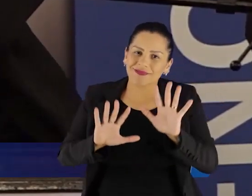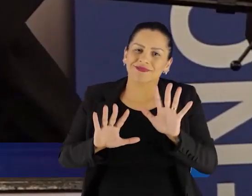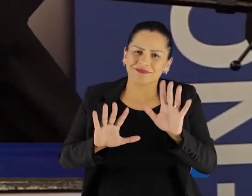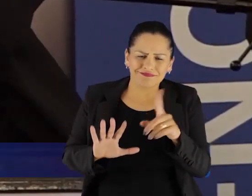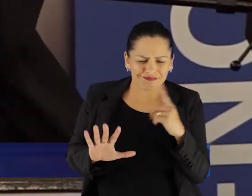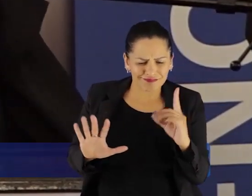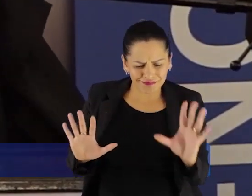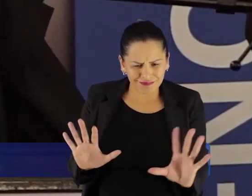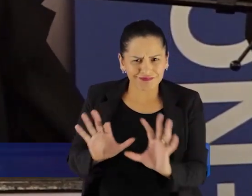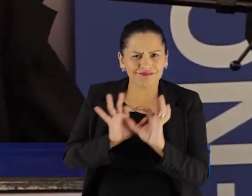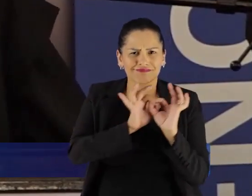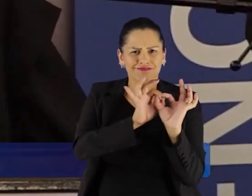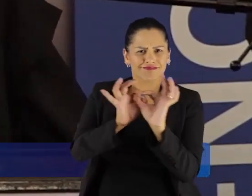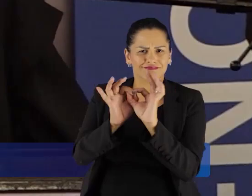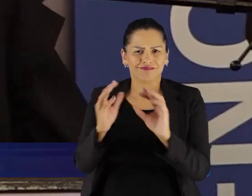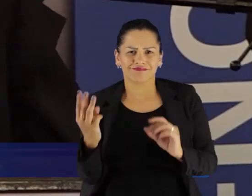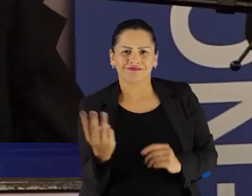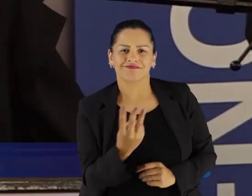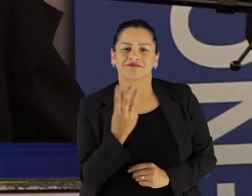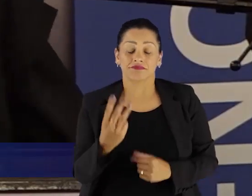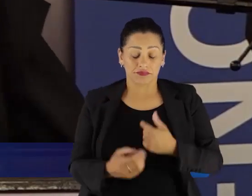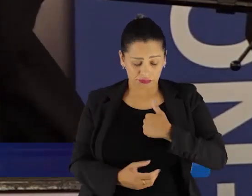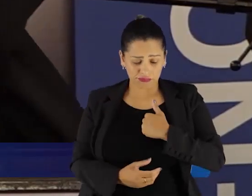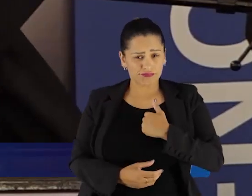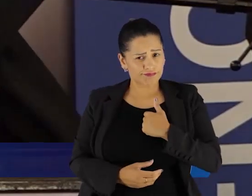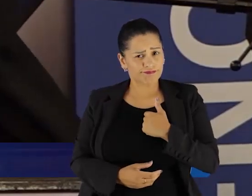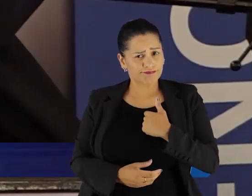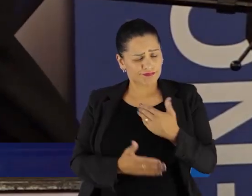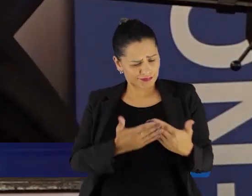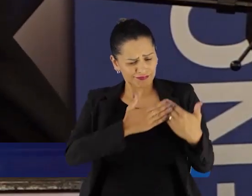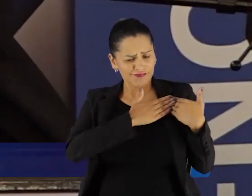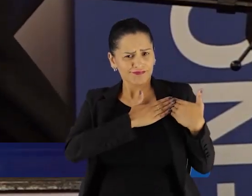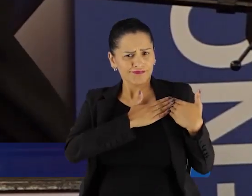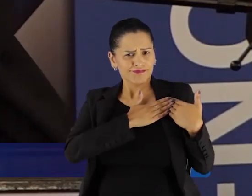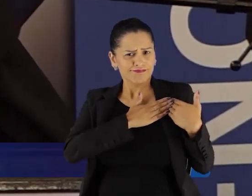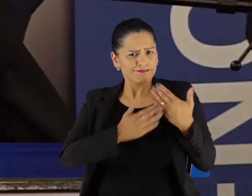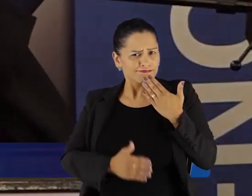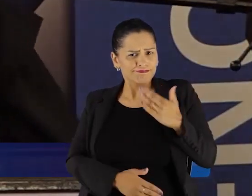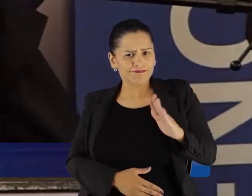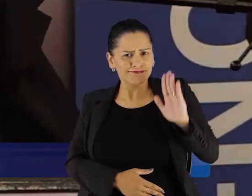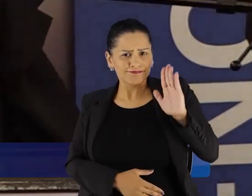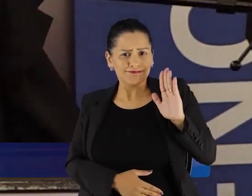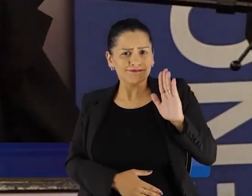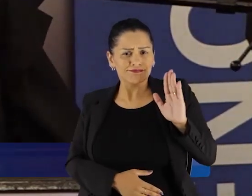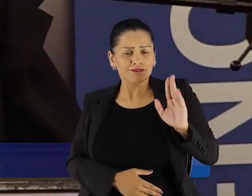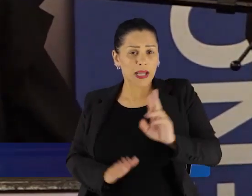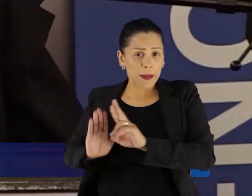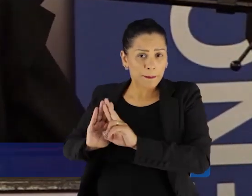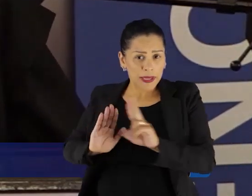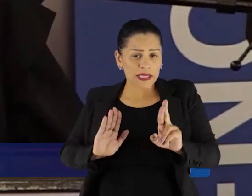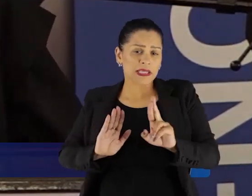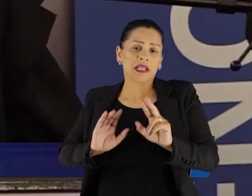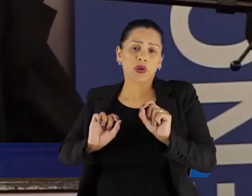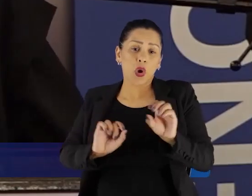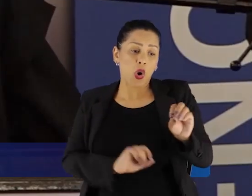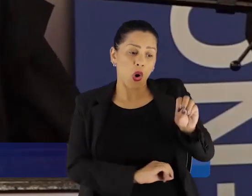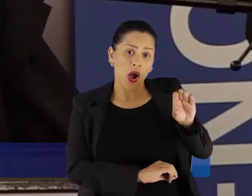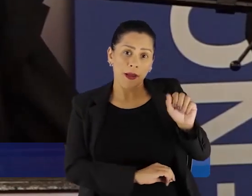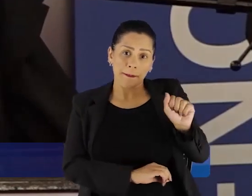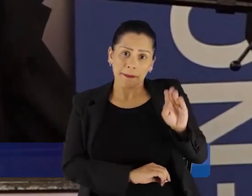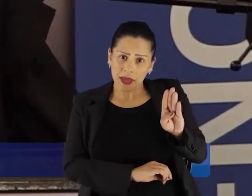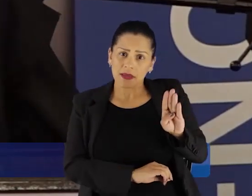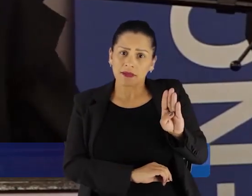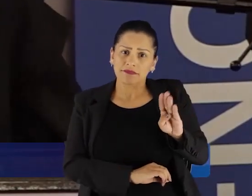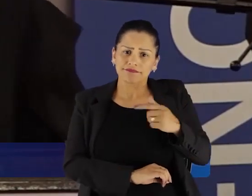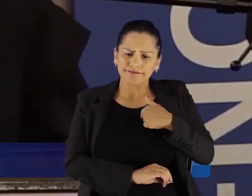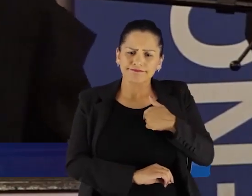estejamos juntos e o aqui me comprometo em nome da Ordem dos Advogados do Brasil seção São Paulo a estar